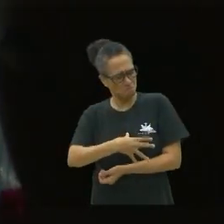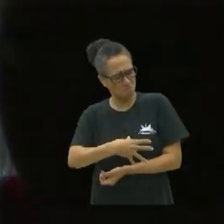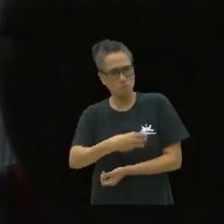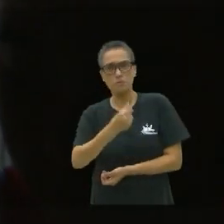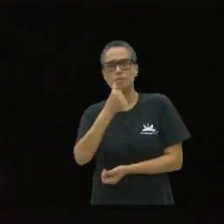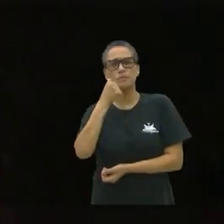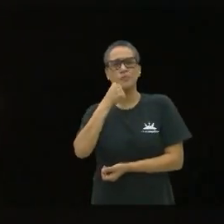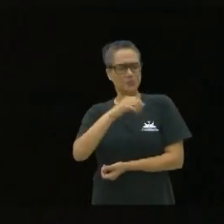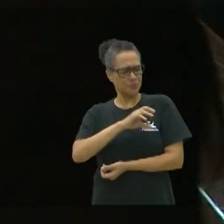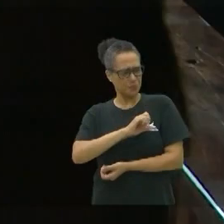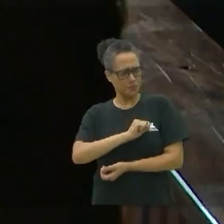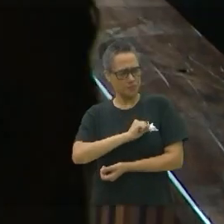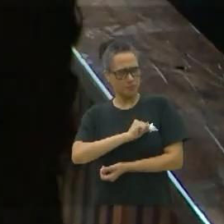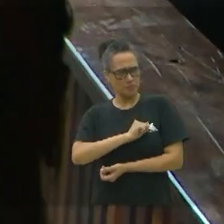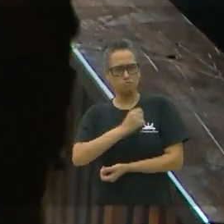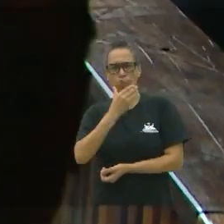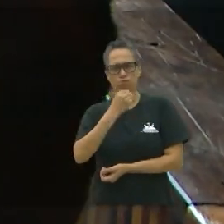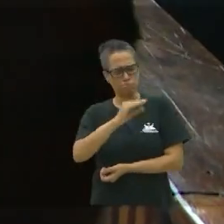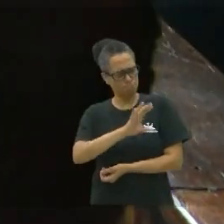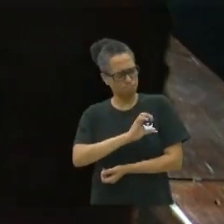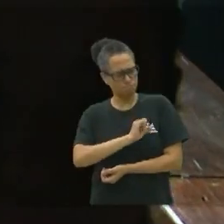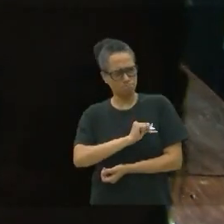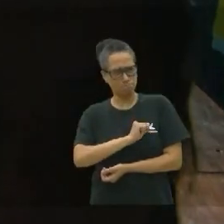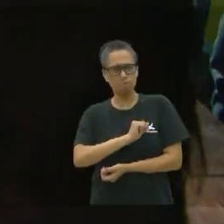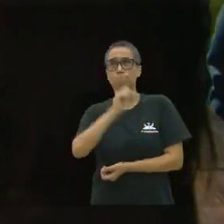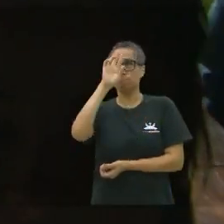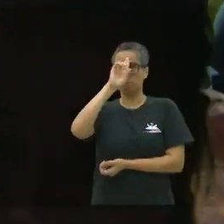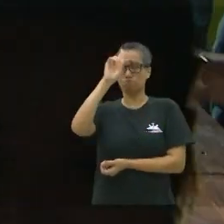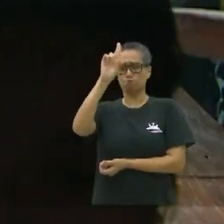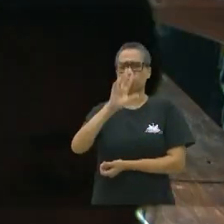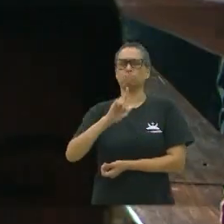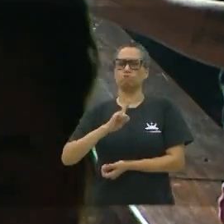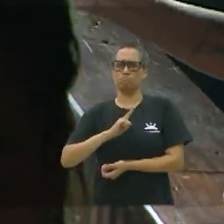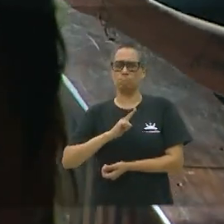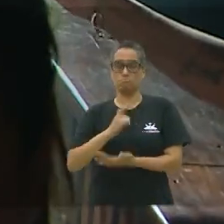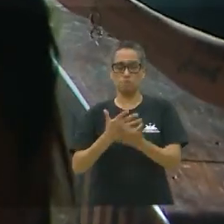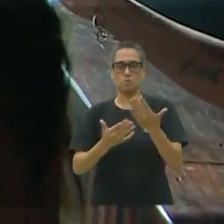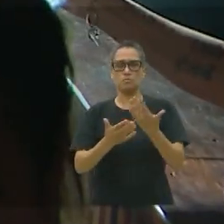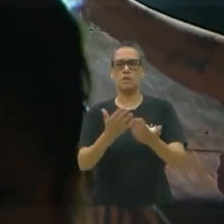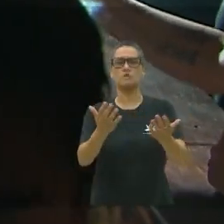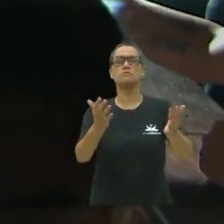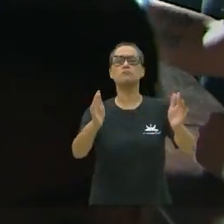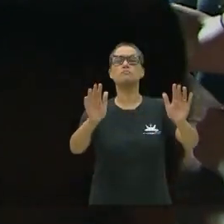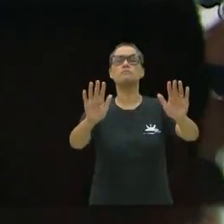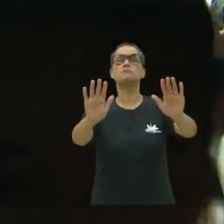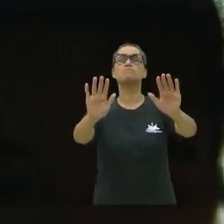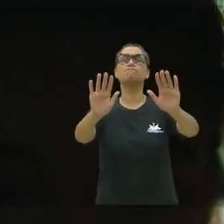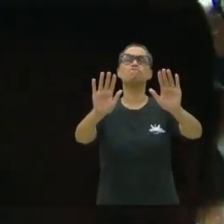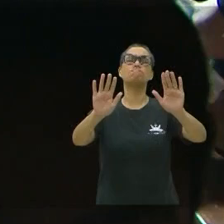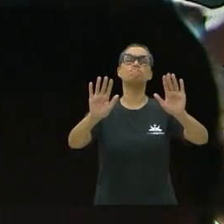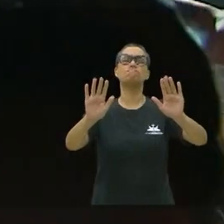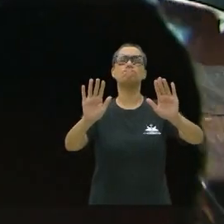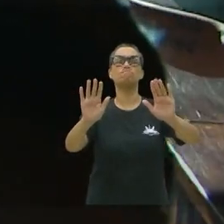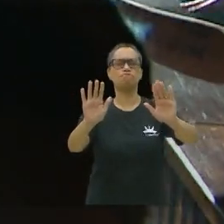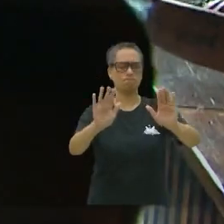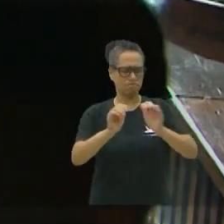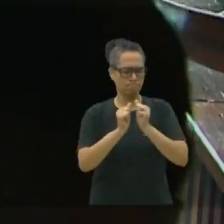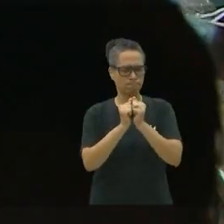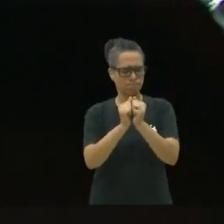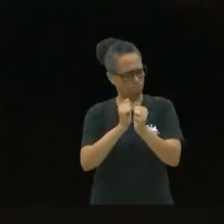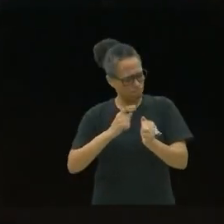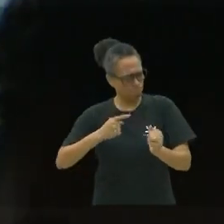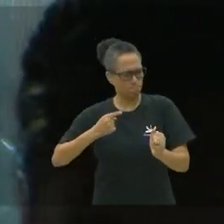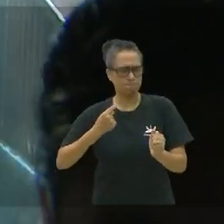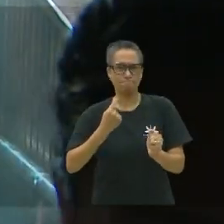do Senhor, estende tuas mãos, pois vai passar agora no meio de nós